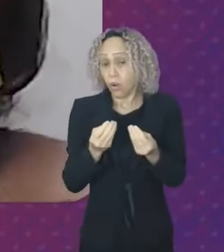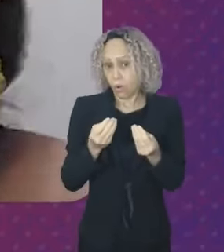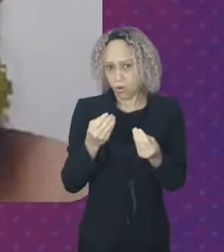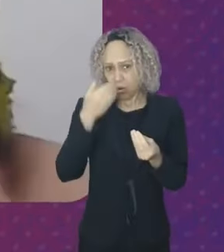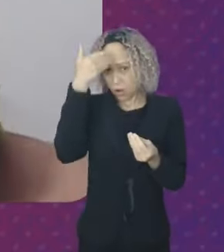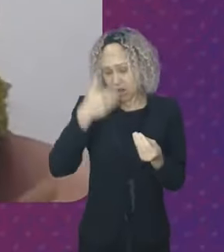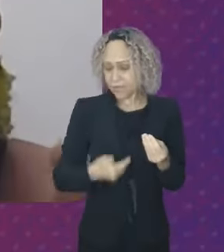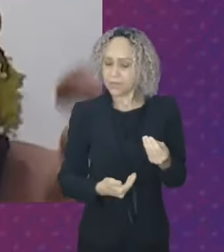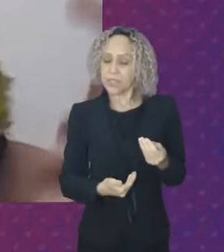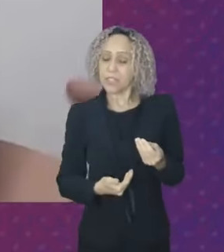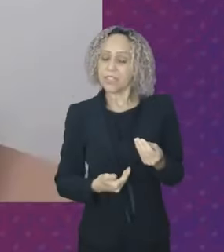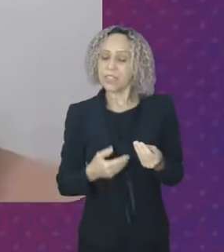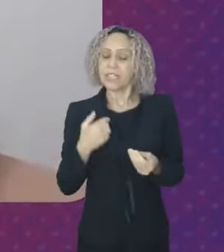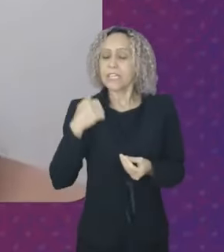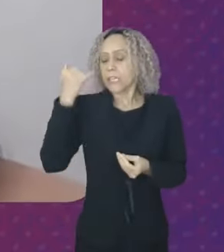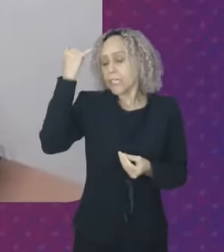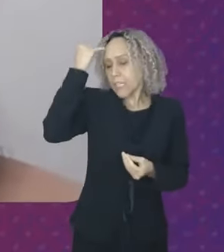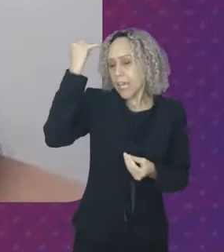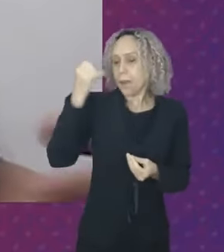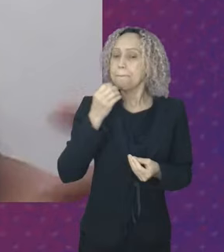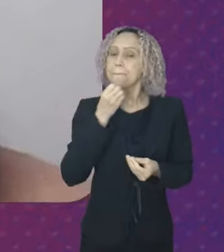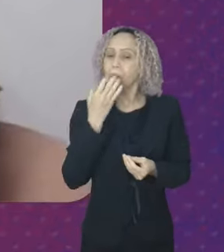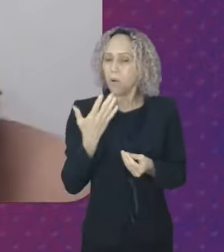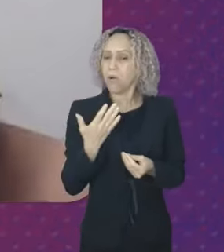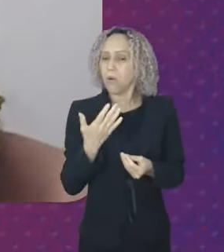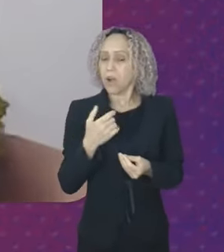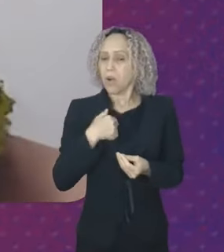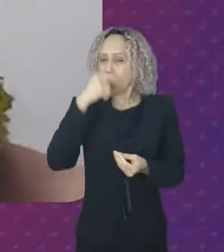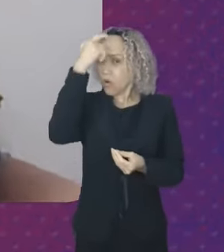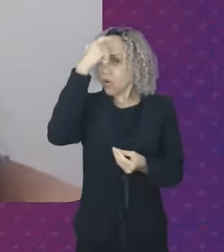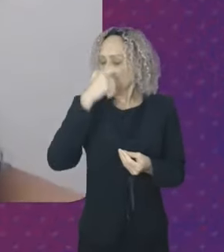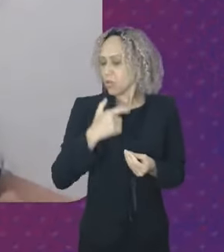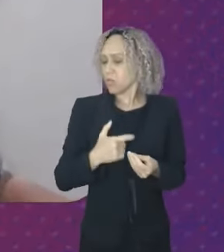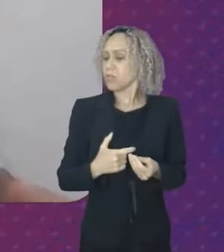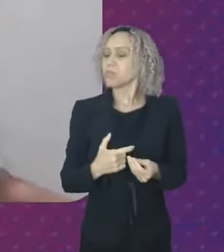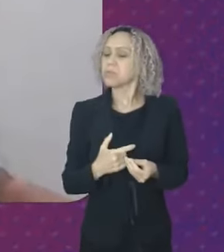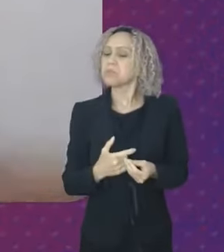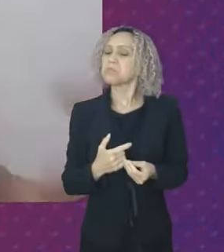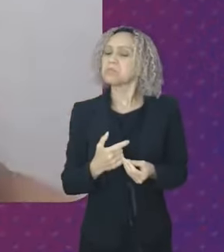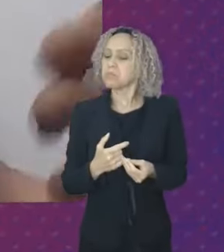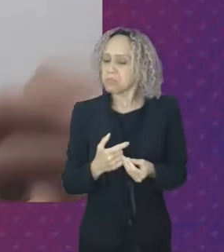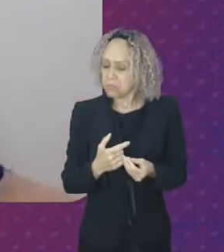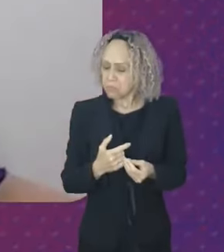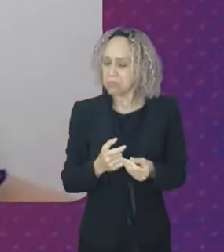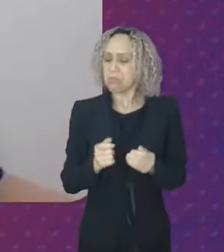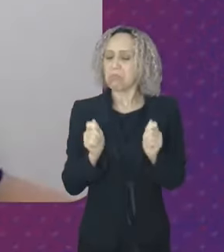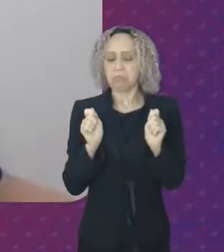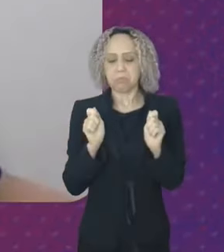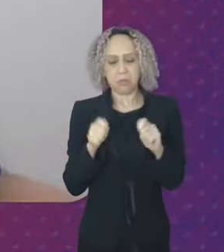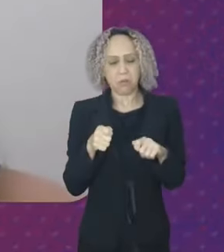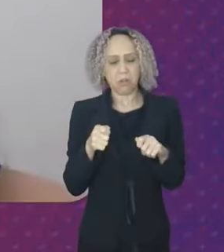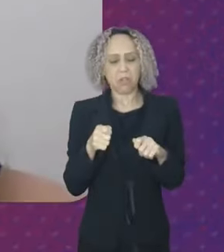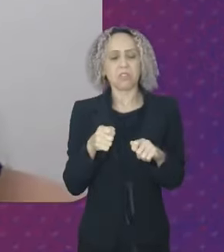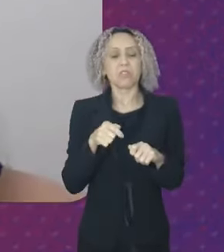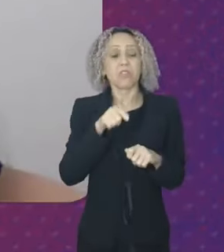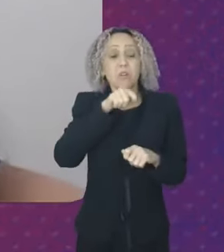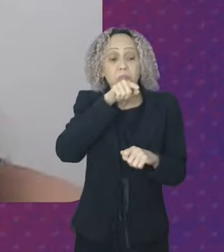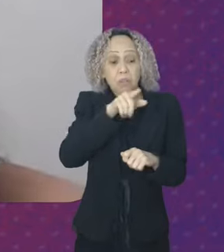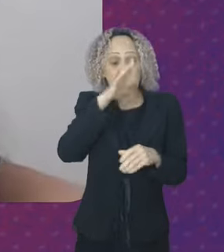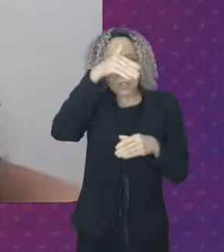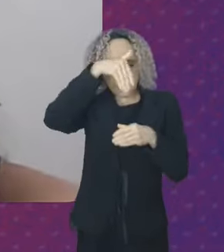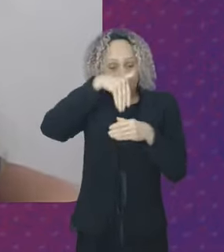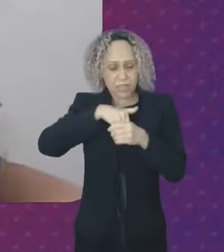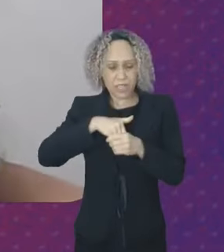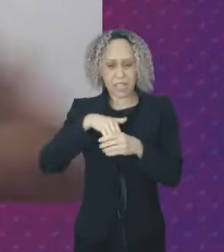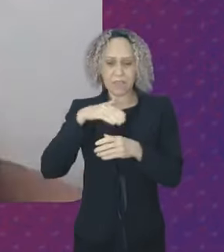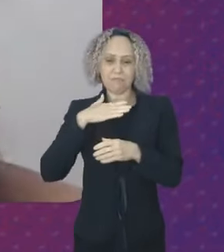olha que ideia boa essa daqui, olha como eu sou atrativa, para que você consiga, pelo menos,